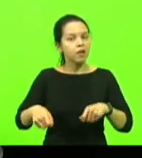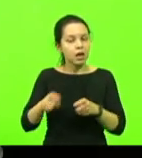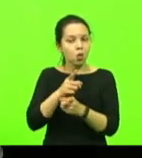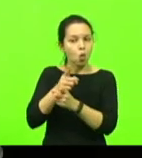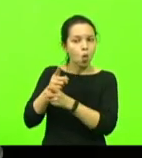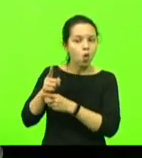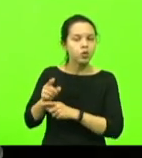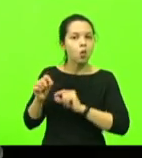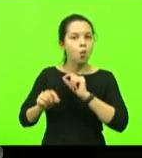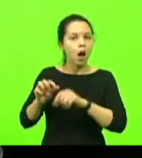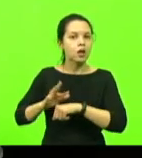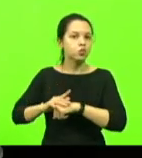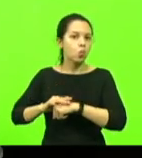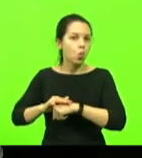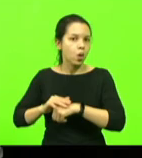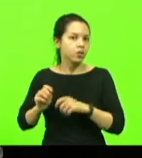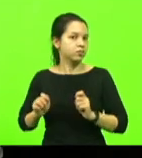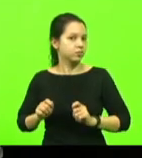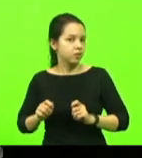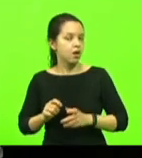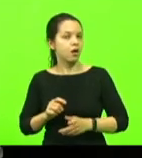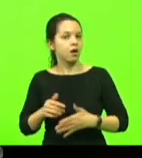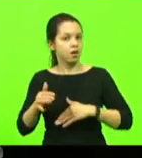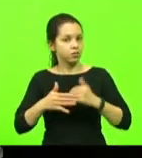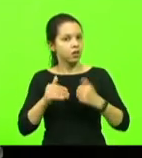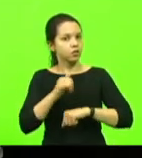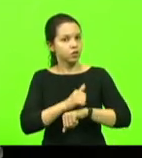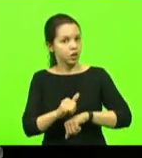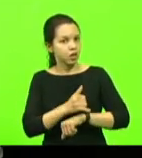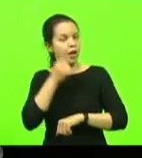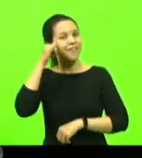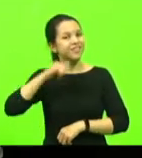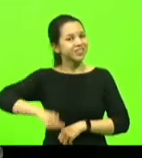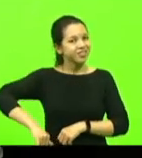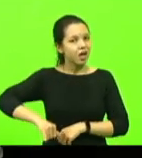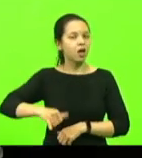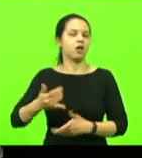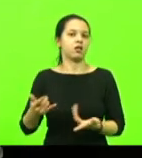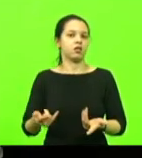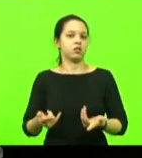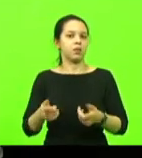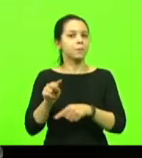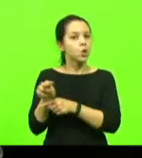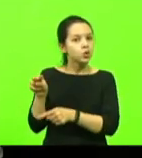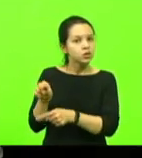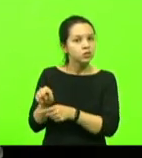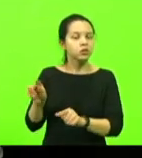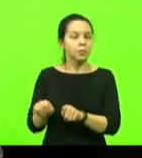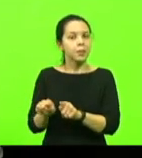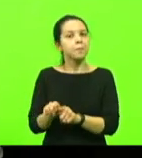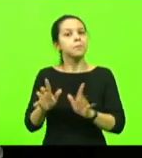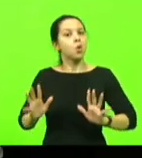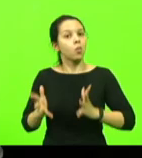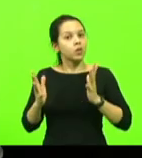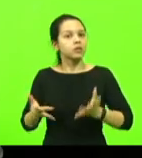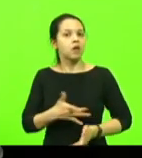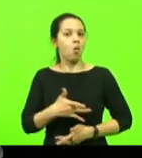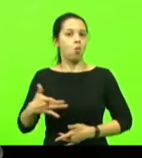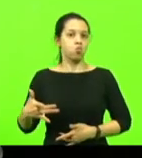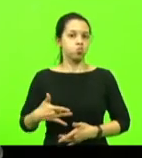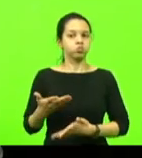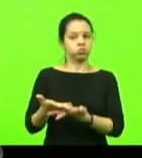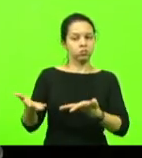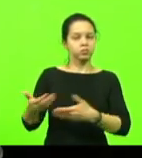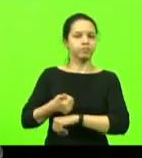adoecimento, buscando estabelecer ações de prevenção, proteção e promoção da saúde desses